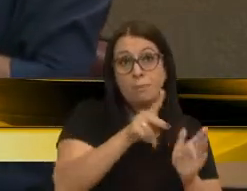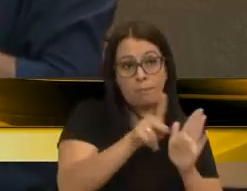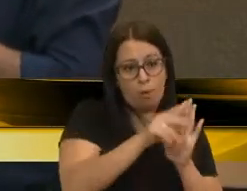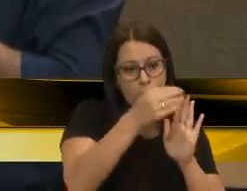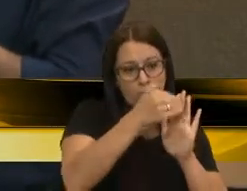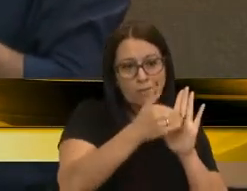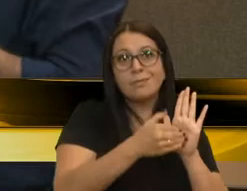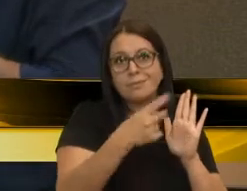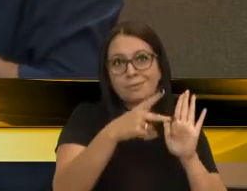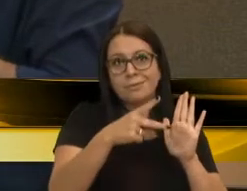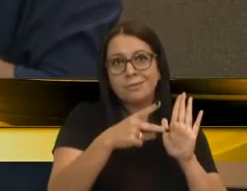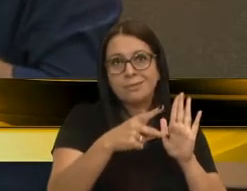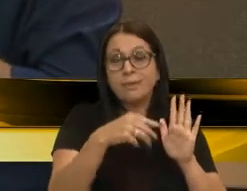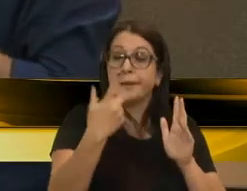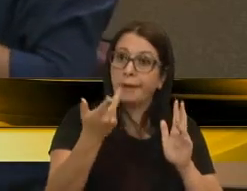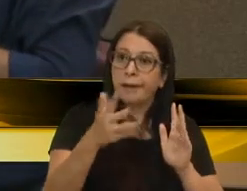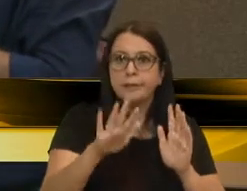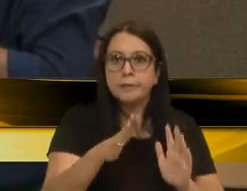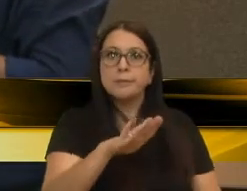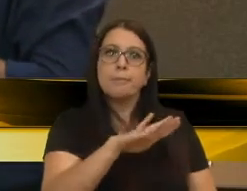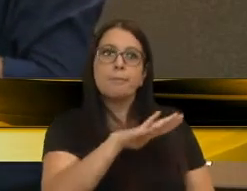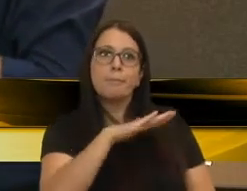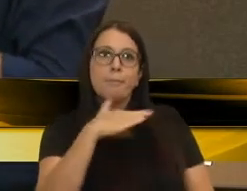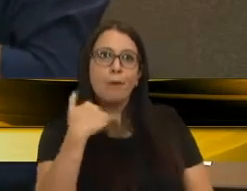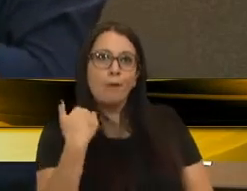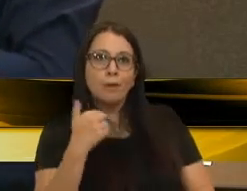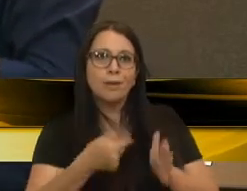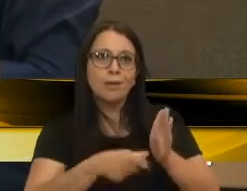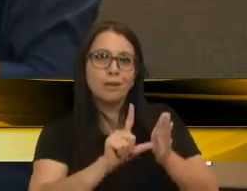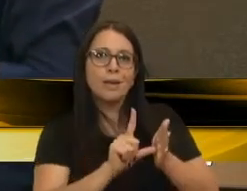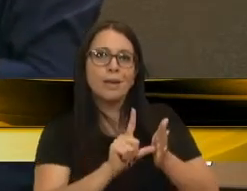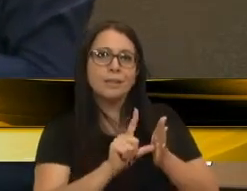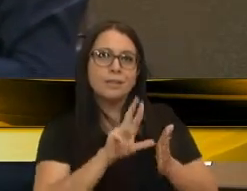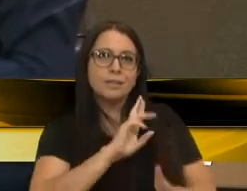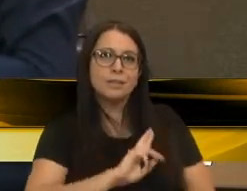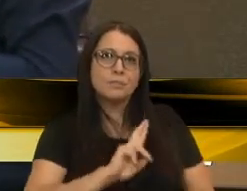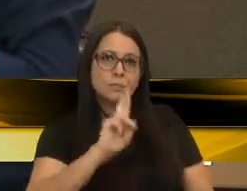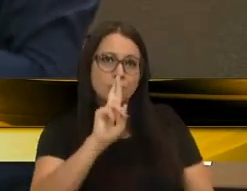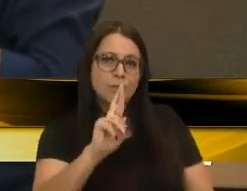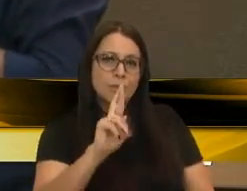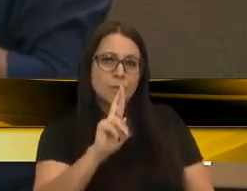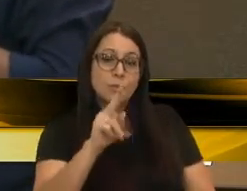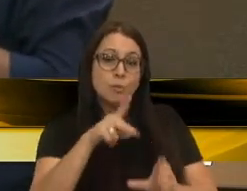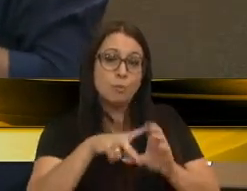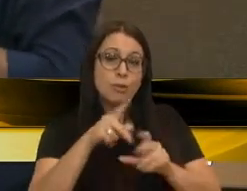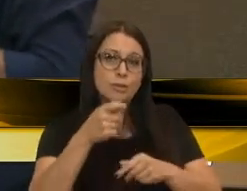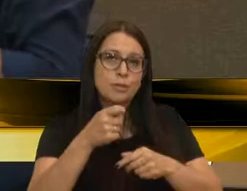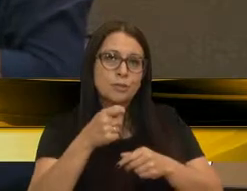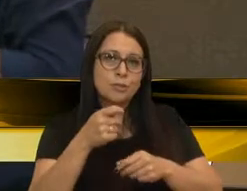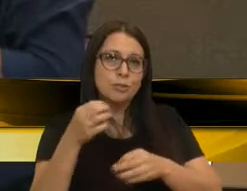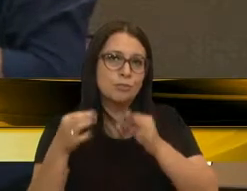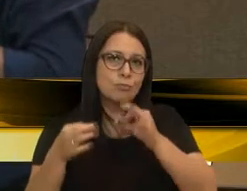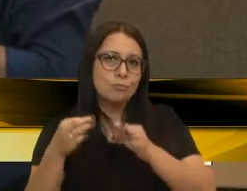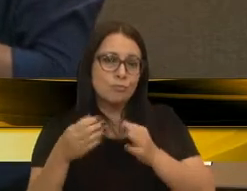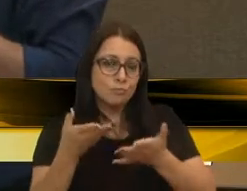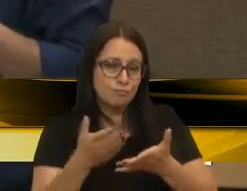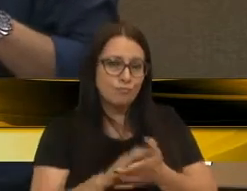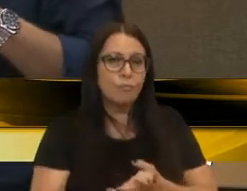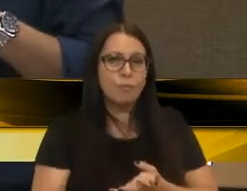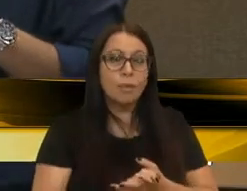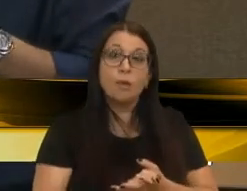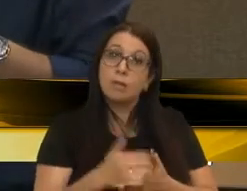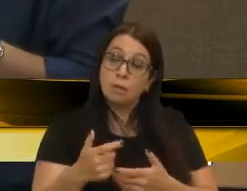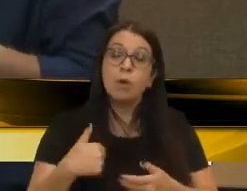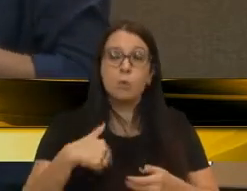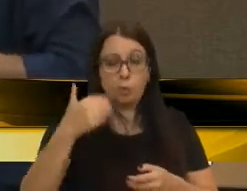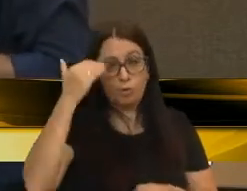inclusive falecem, né, nos deixam, morrem antes do deslinde, né, dos processos judiciais no Poder Judiciário. Então eu